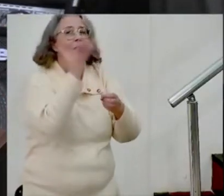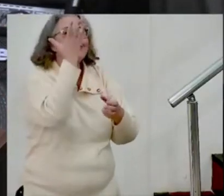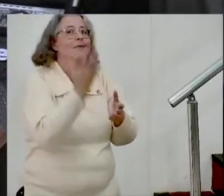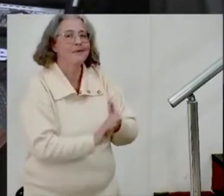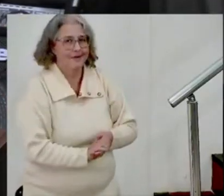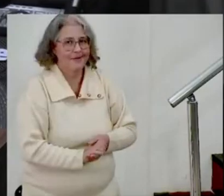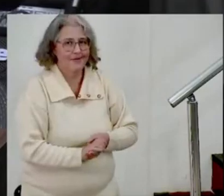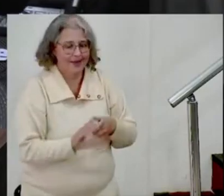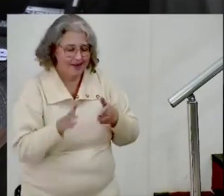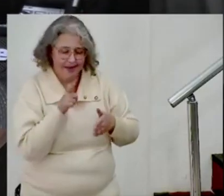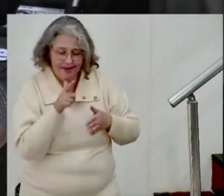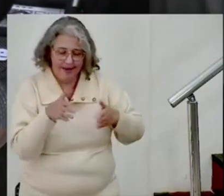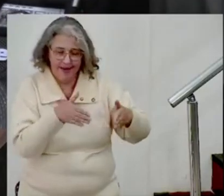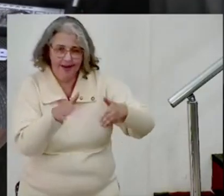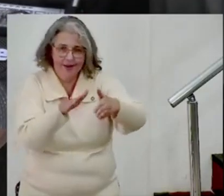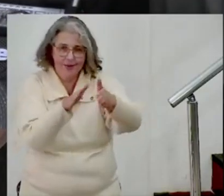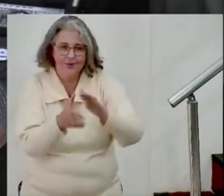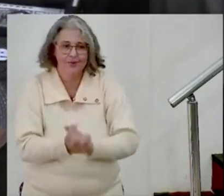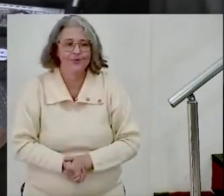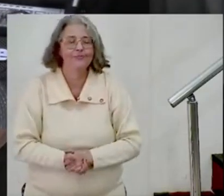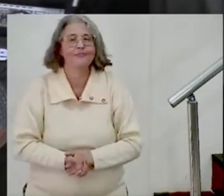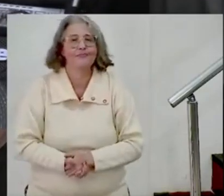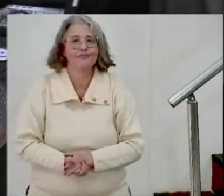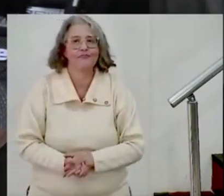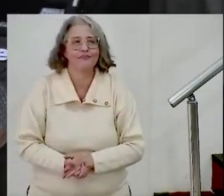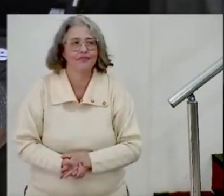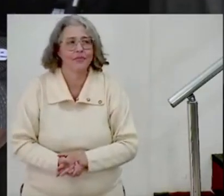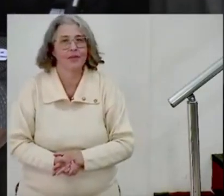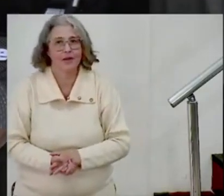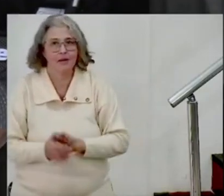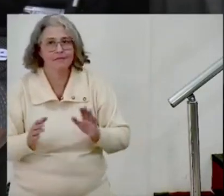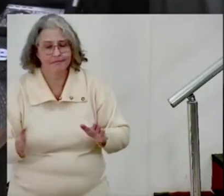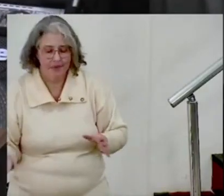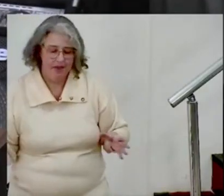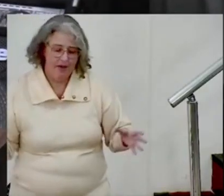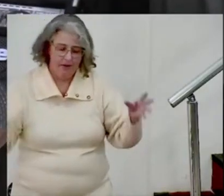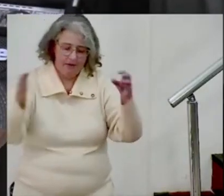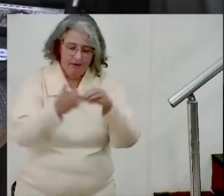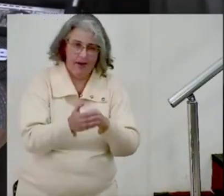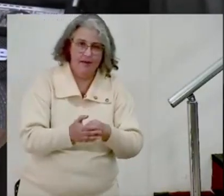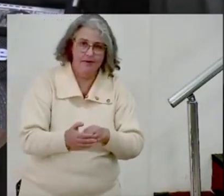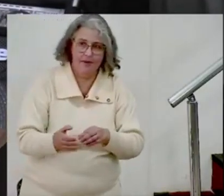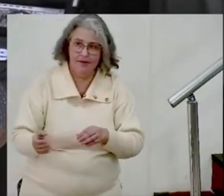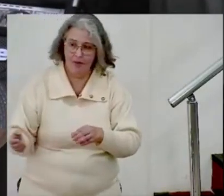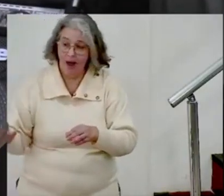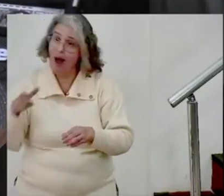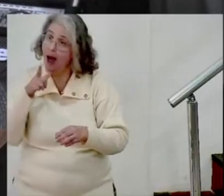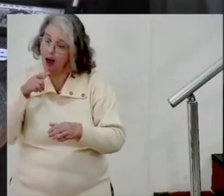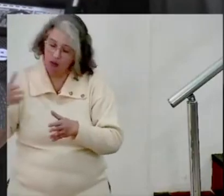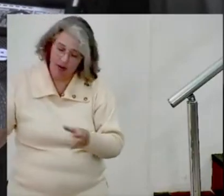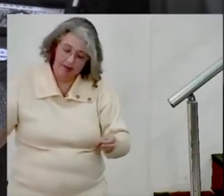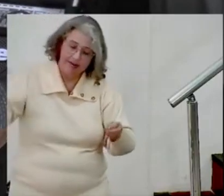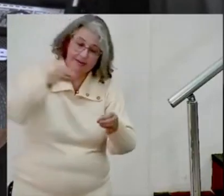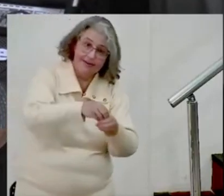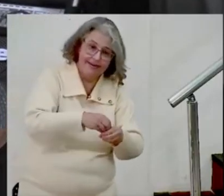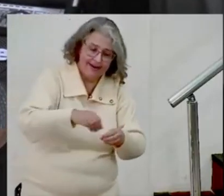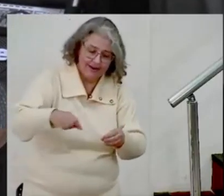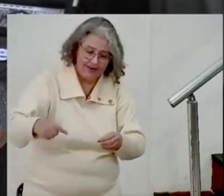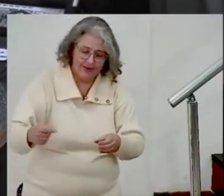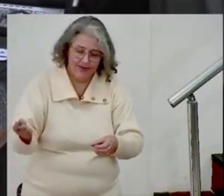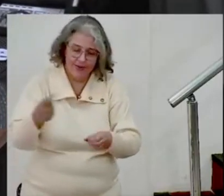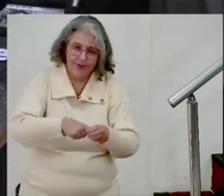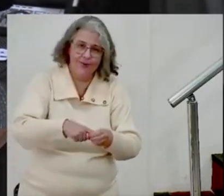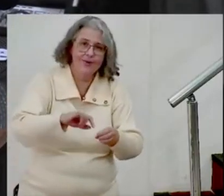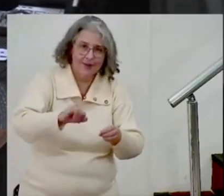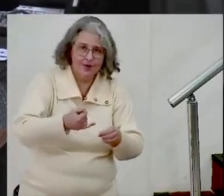então Ezequias trouxe água para o lado de dentro e construiu um muro. Para quê? Para que até a fonte tampada não ficasse para o lado de fora. Ele